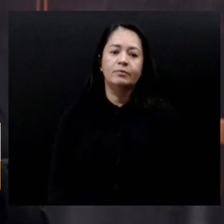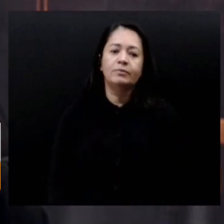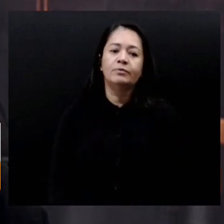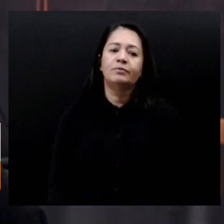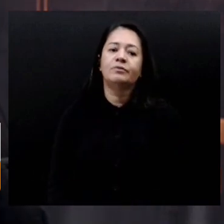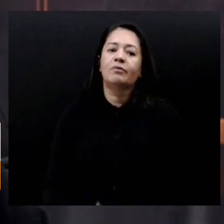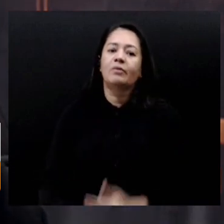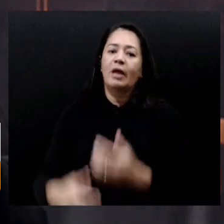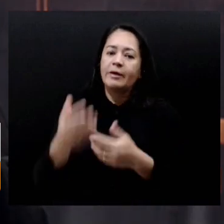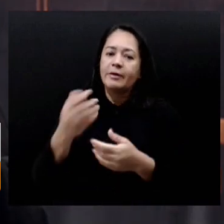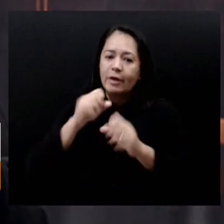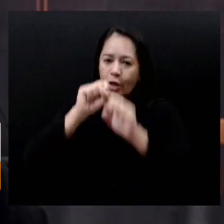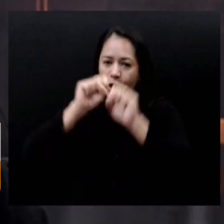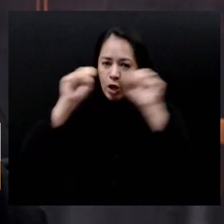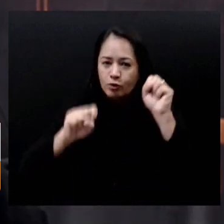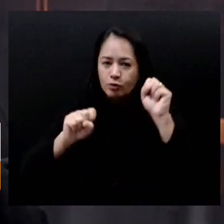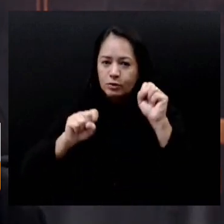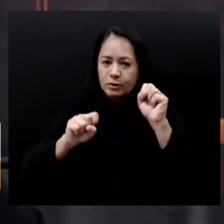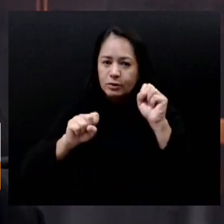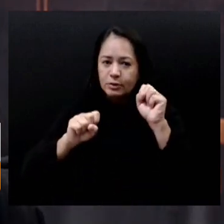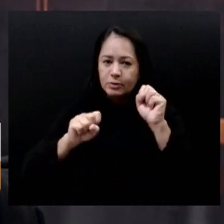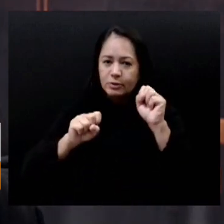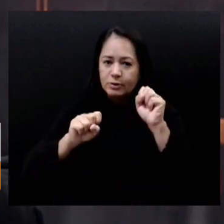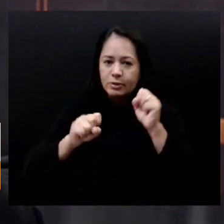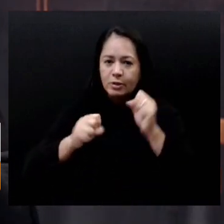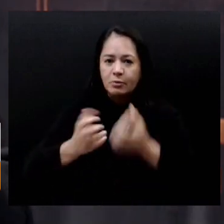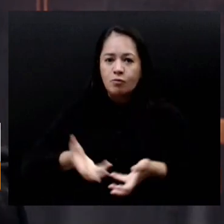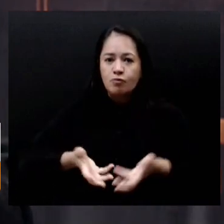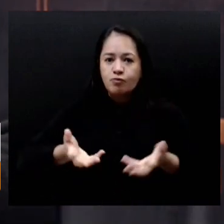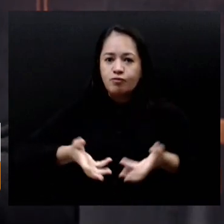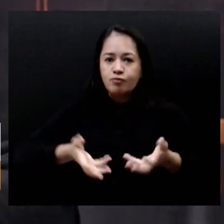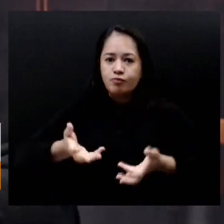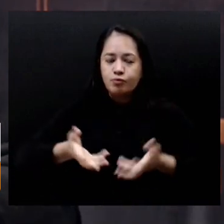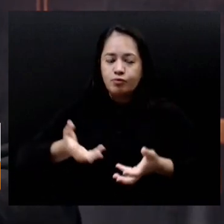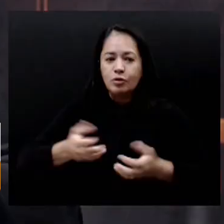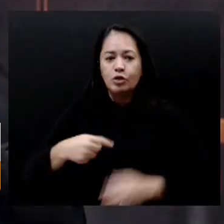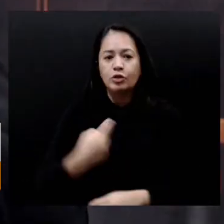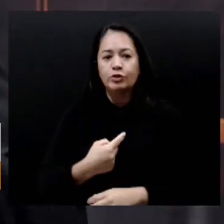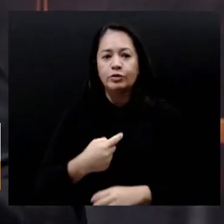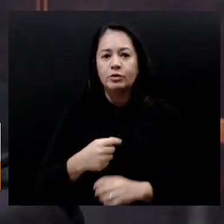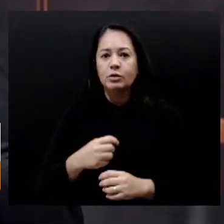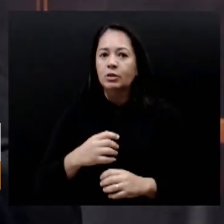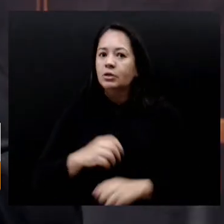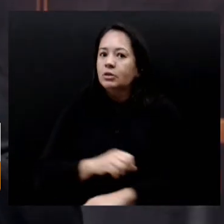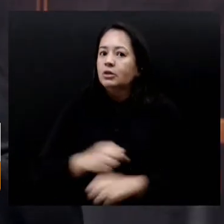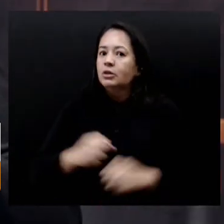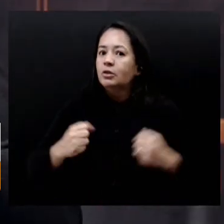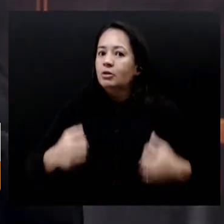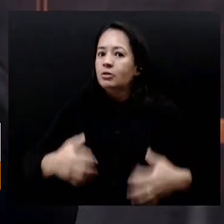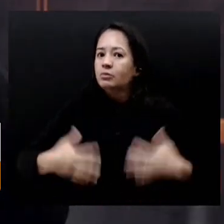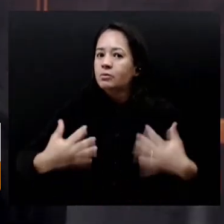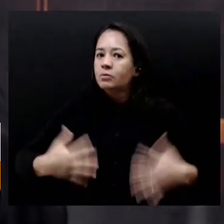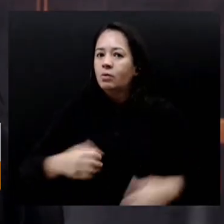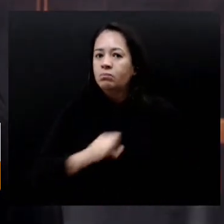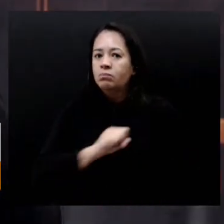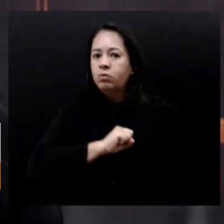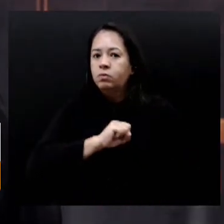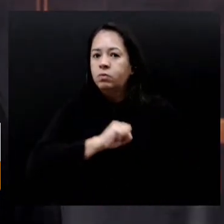sistema nervoso simpático, que é onde a gente vai ficar tenso, com batimento